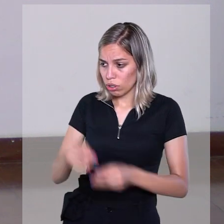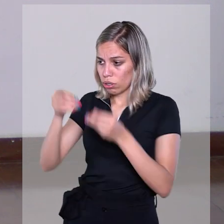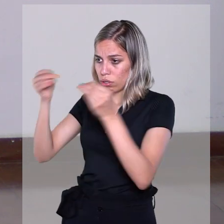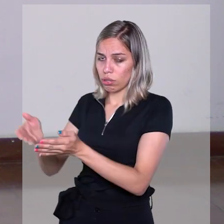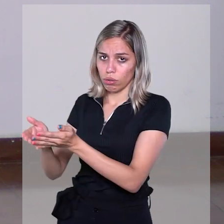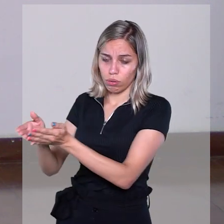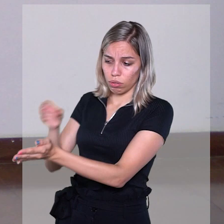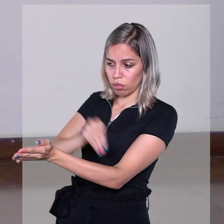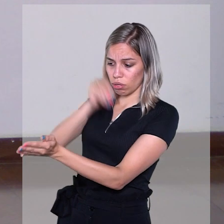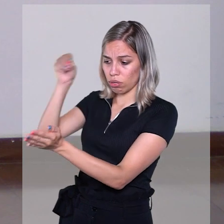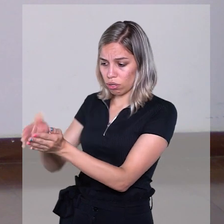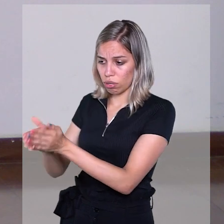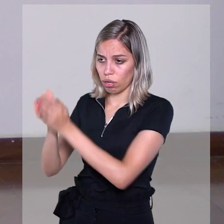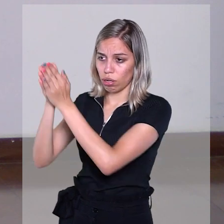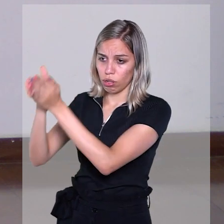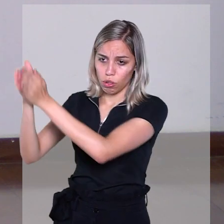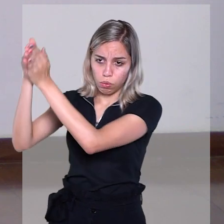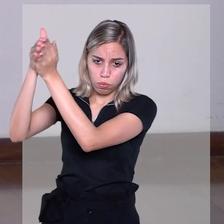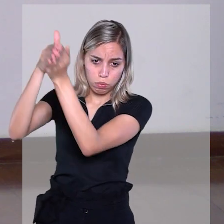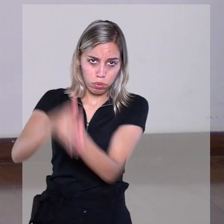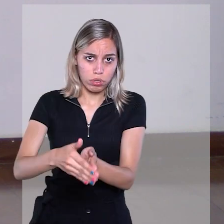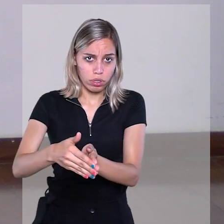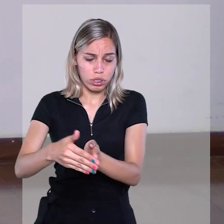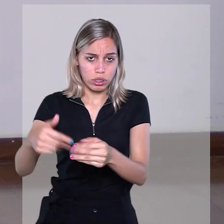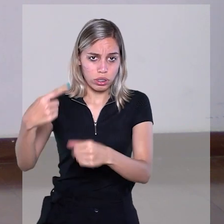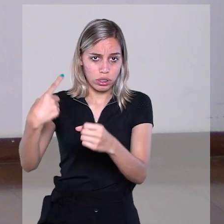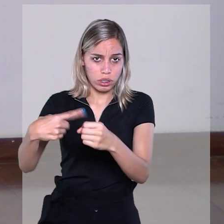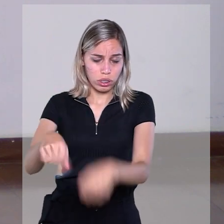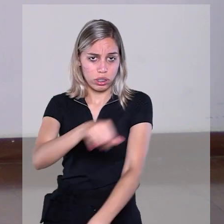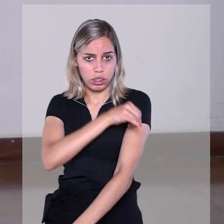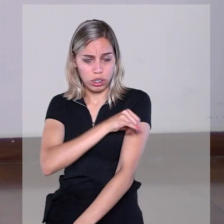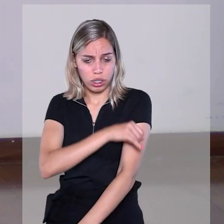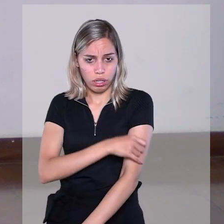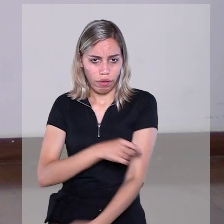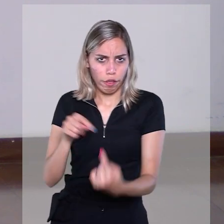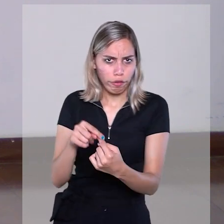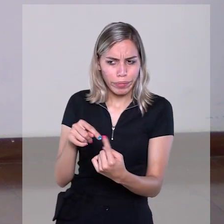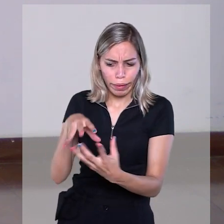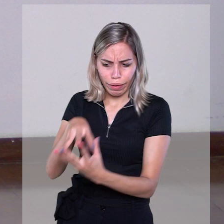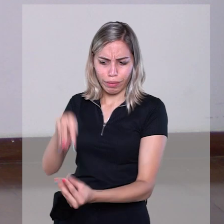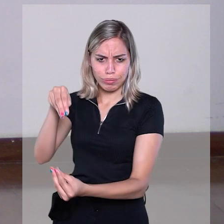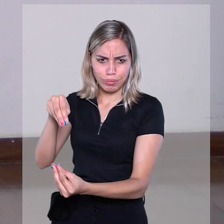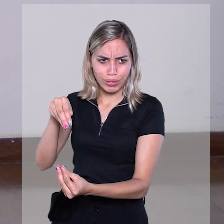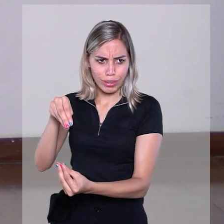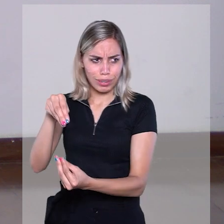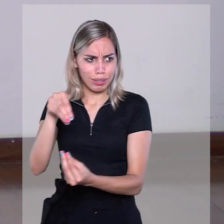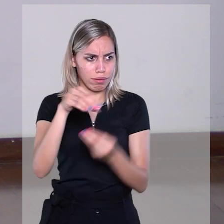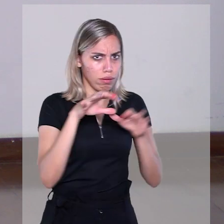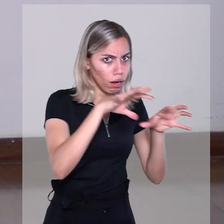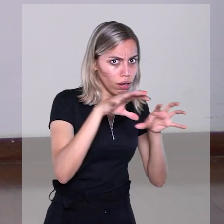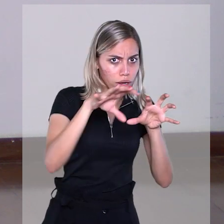mesmo tempo, ele passa a ser chamado por esses termos supostamente enaltecedores, como é o nosso